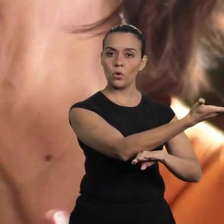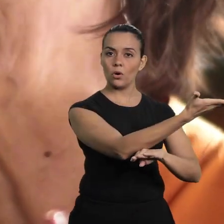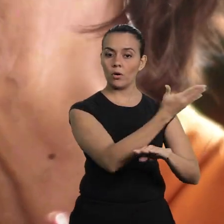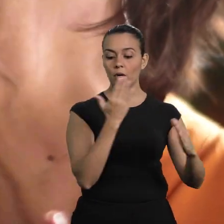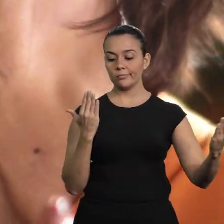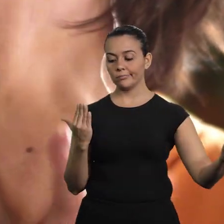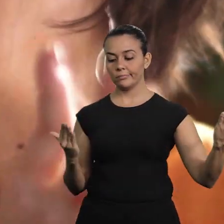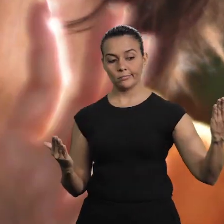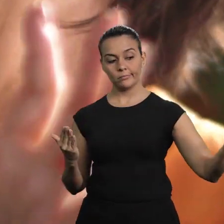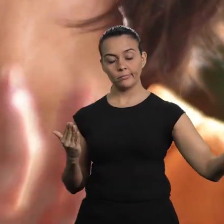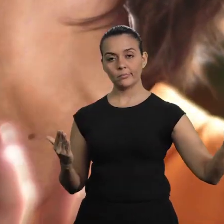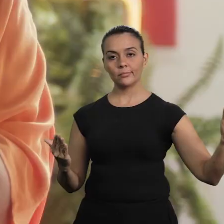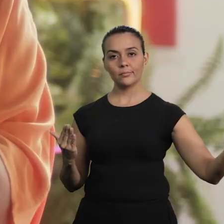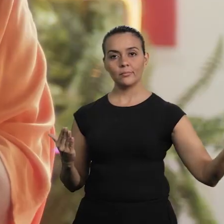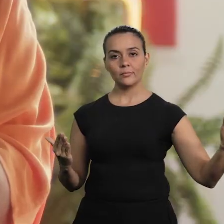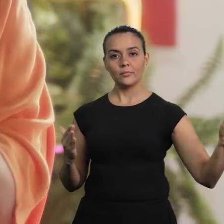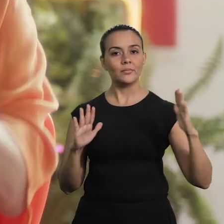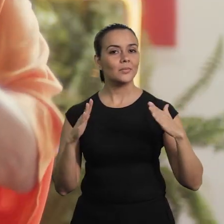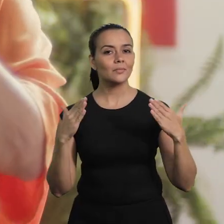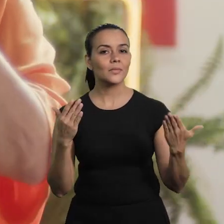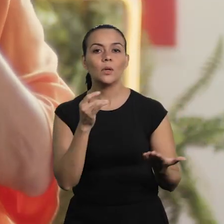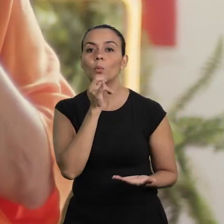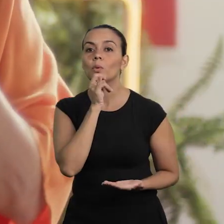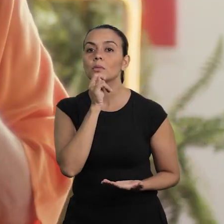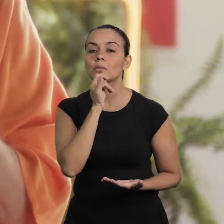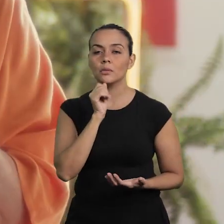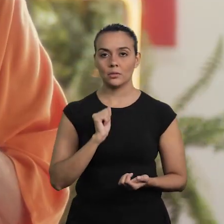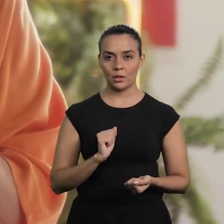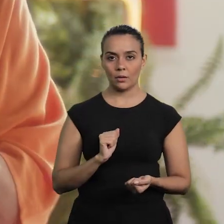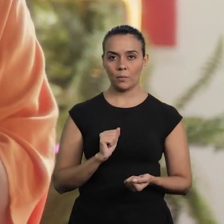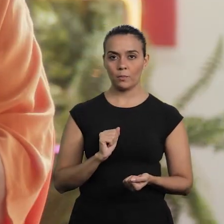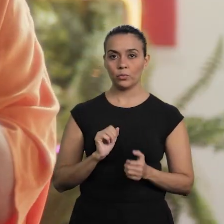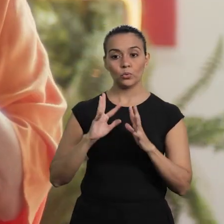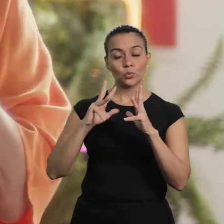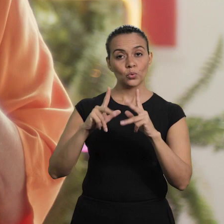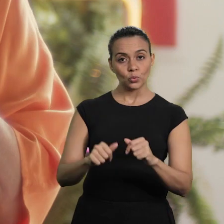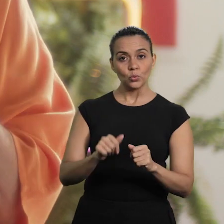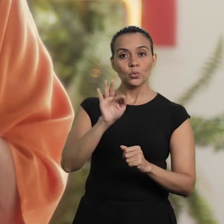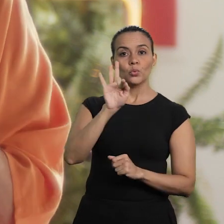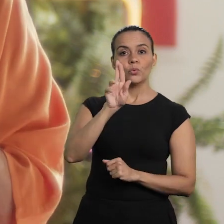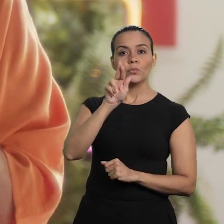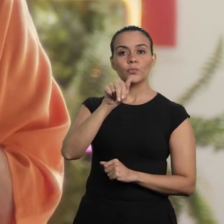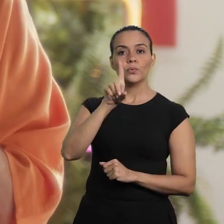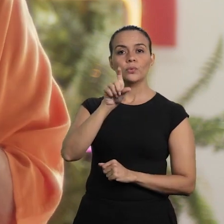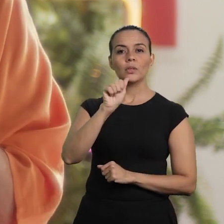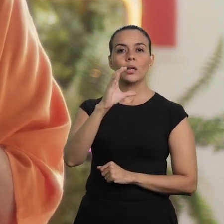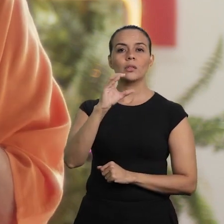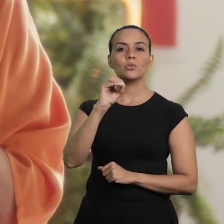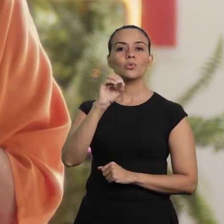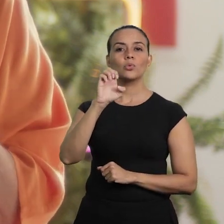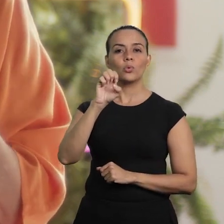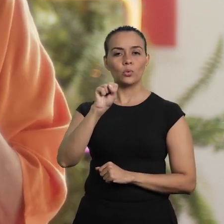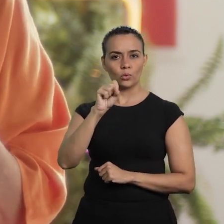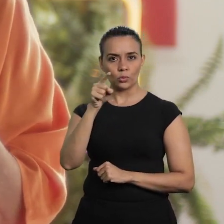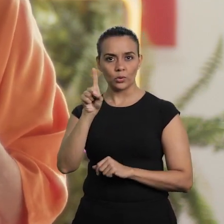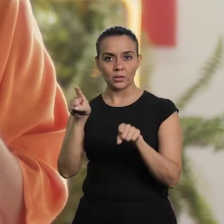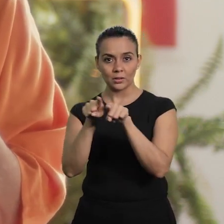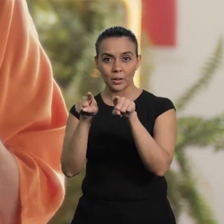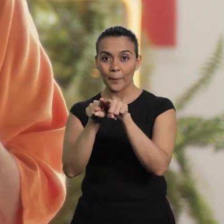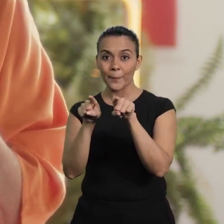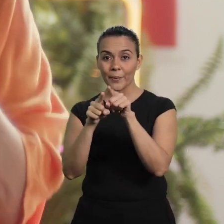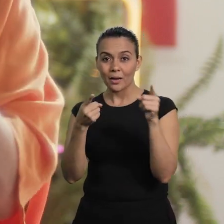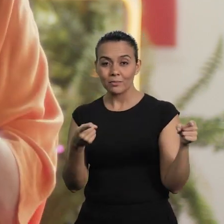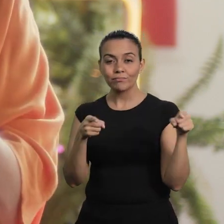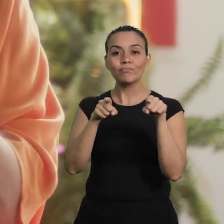essa comparação. Ao ter dados, por exemplo, as fundações, os institutos corporativos